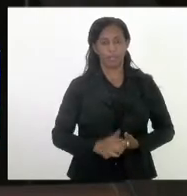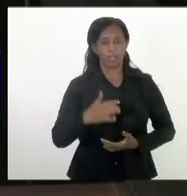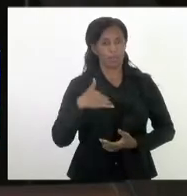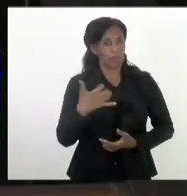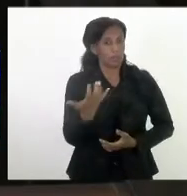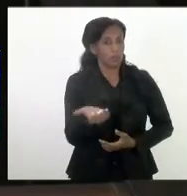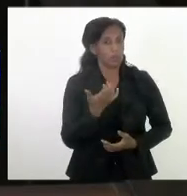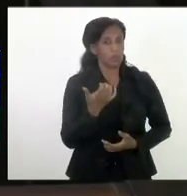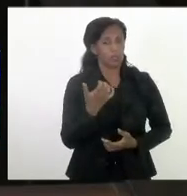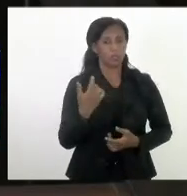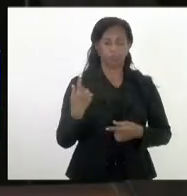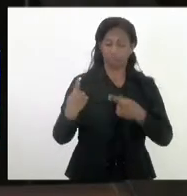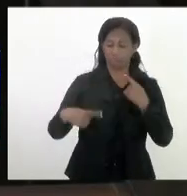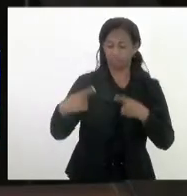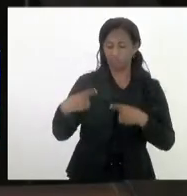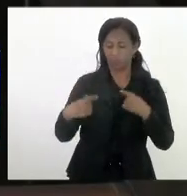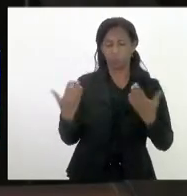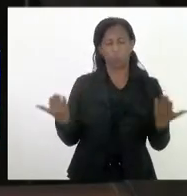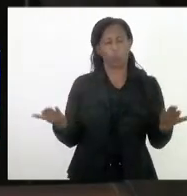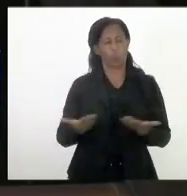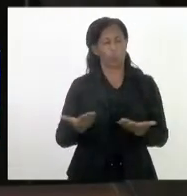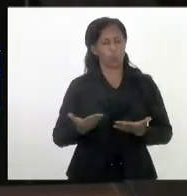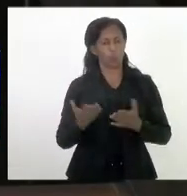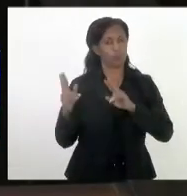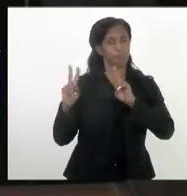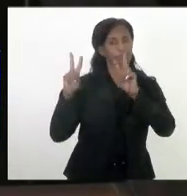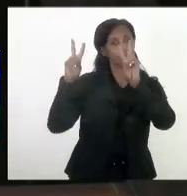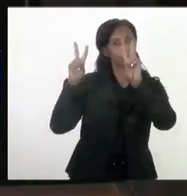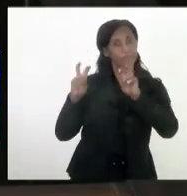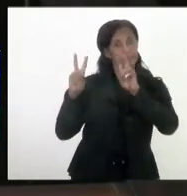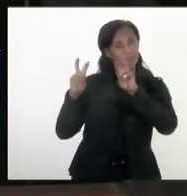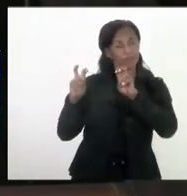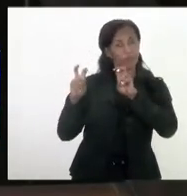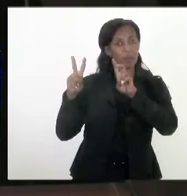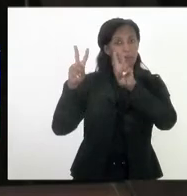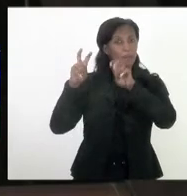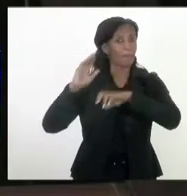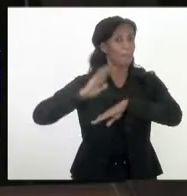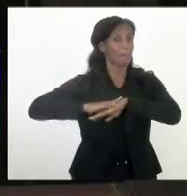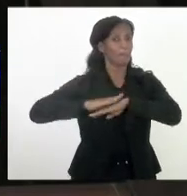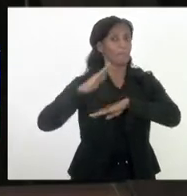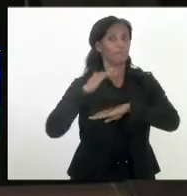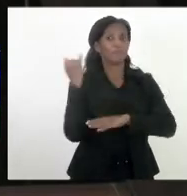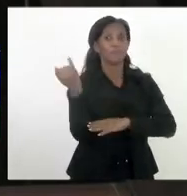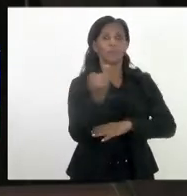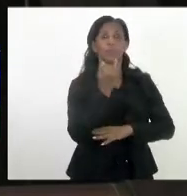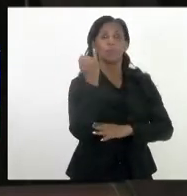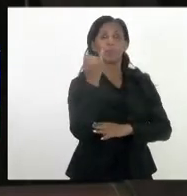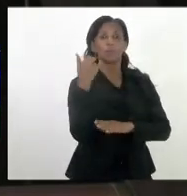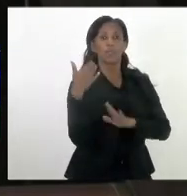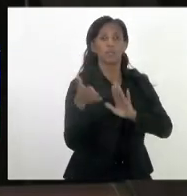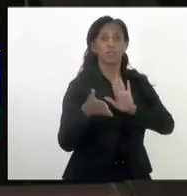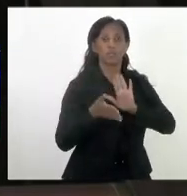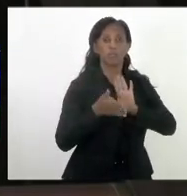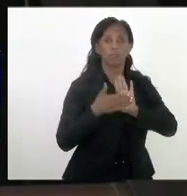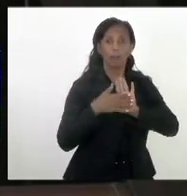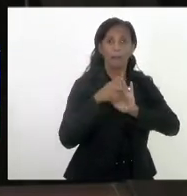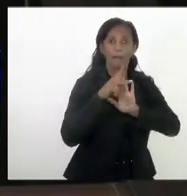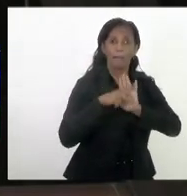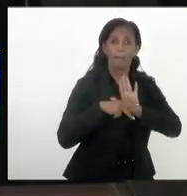essa matéria, porque ela é a matéria mais importante da pauta do dia de